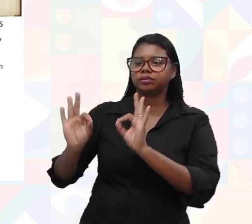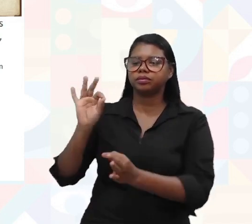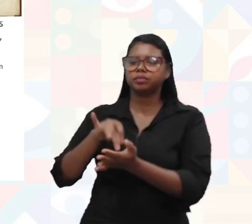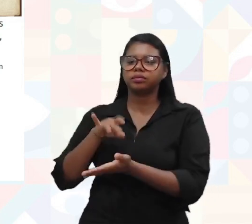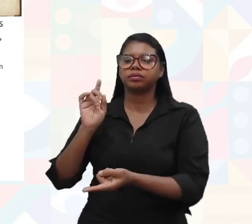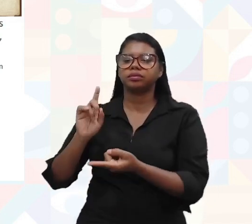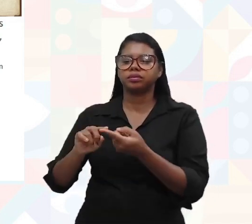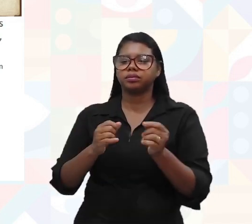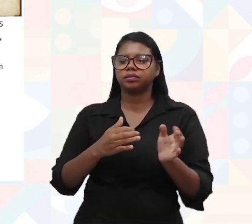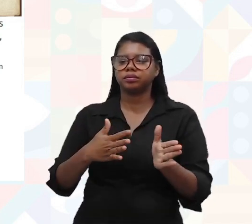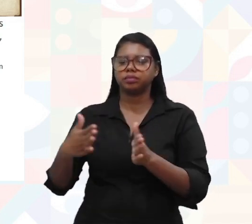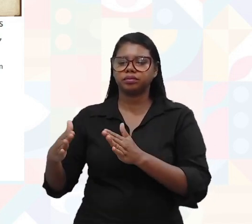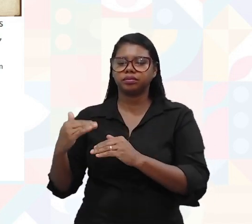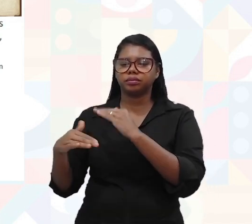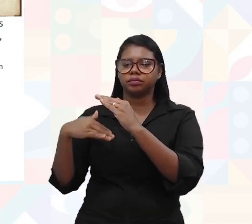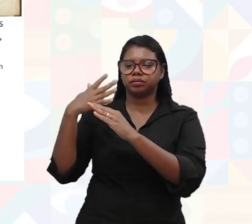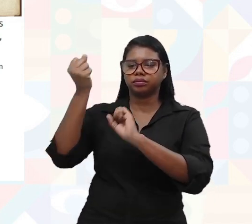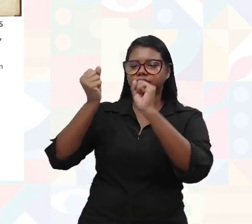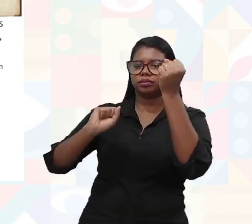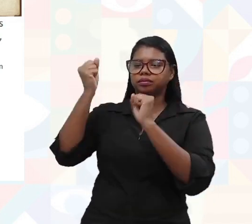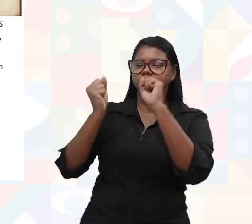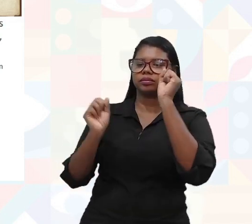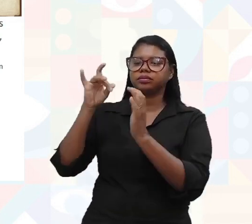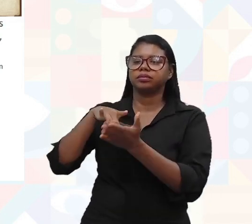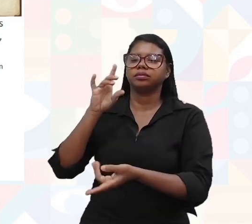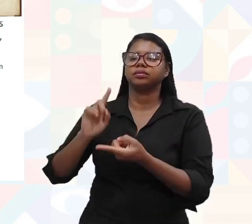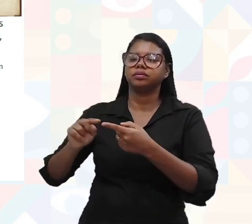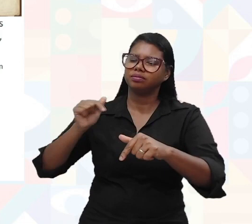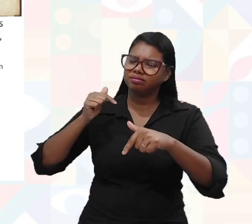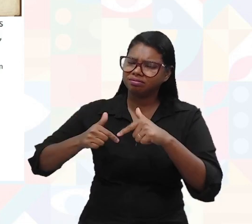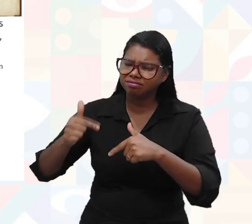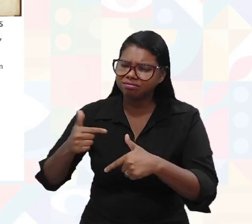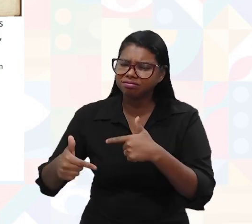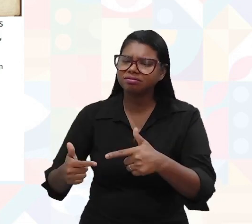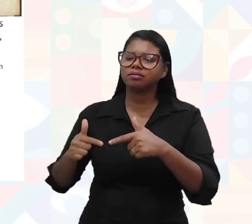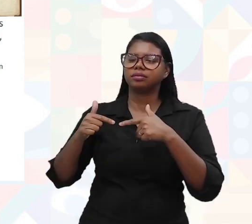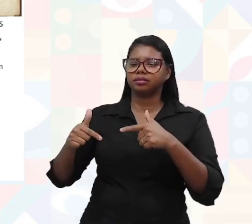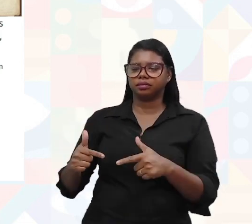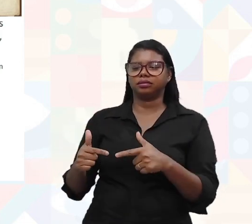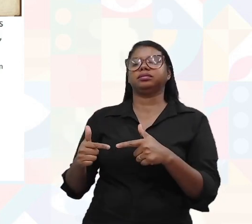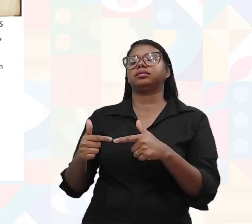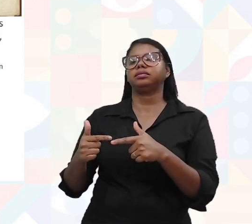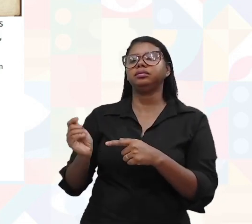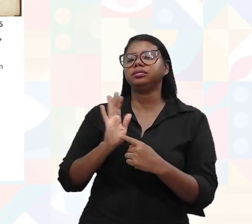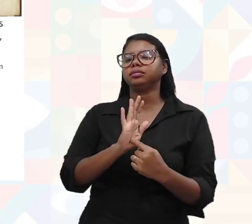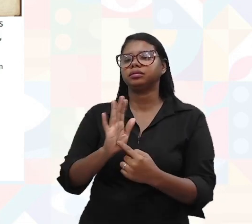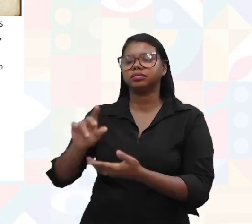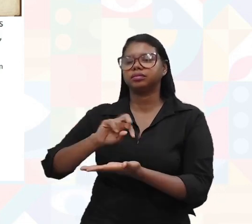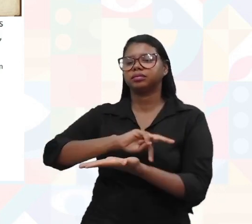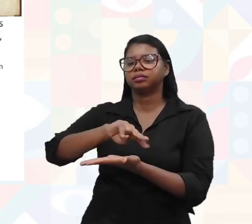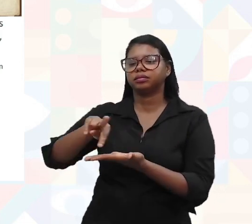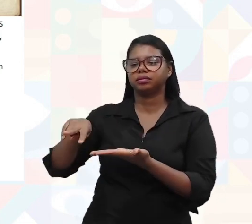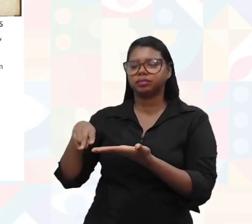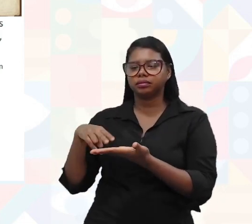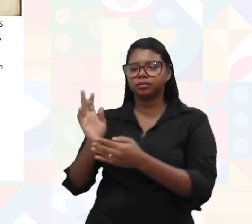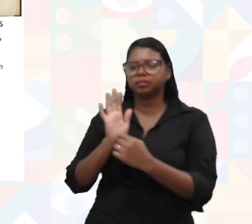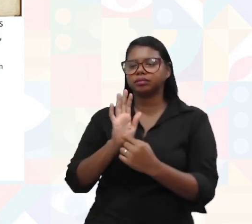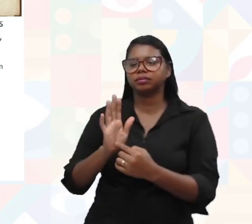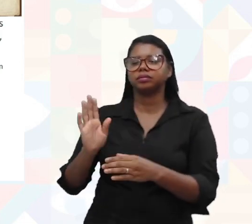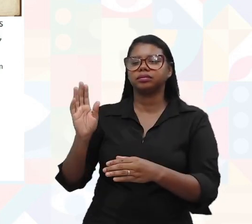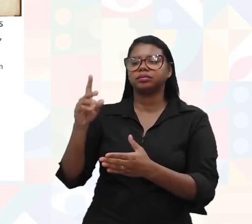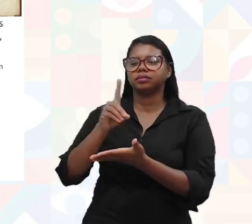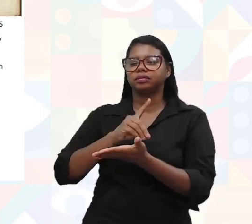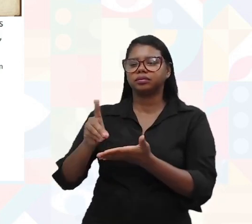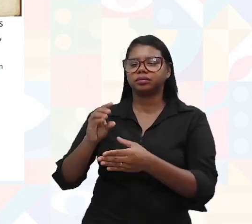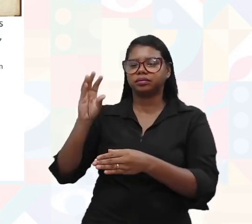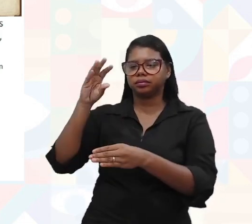a um processo de desenvolvimento industrial, né? Ele trabalhou muito com o mobiliário, trabalhou com a decoração e o design de